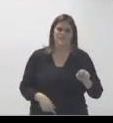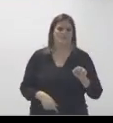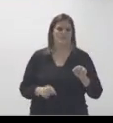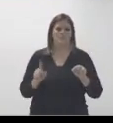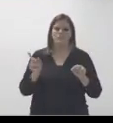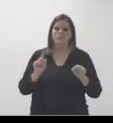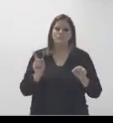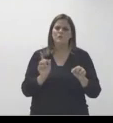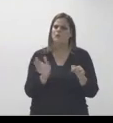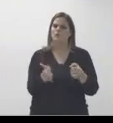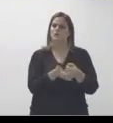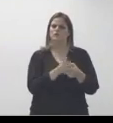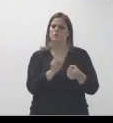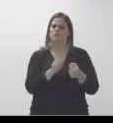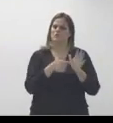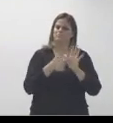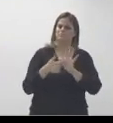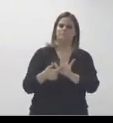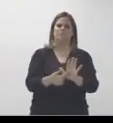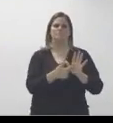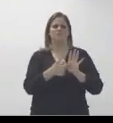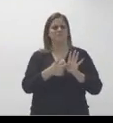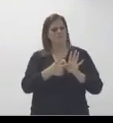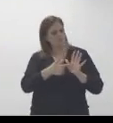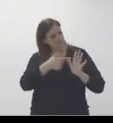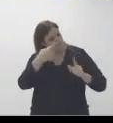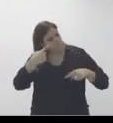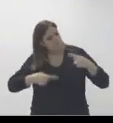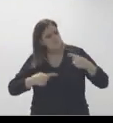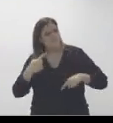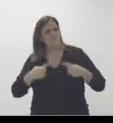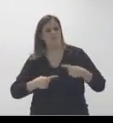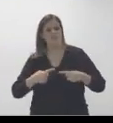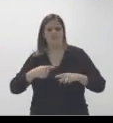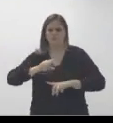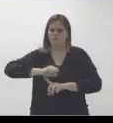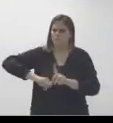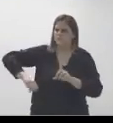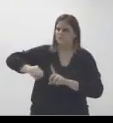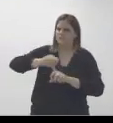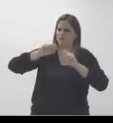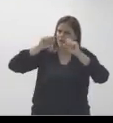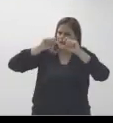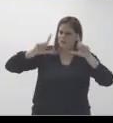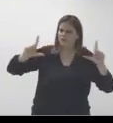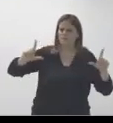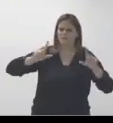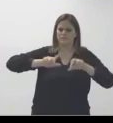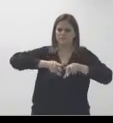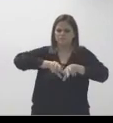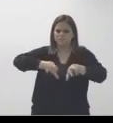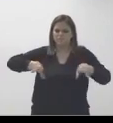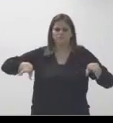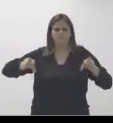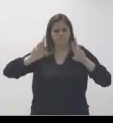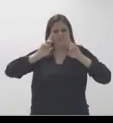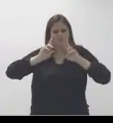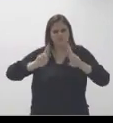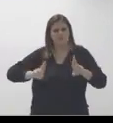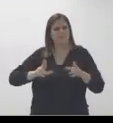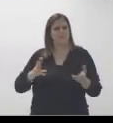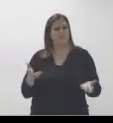e pensar numa possibilidade em que a gente tem a diversidade respeitados princípios de cidadania